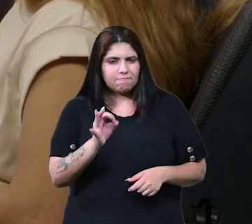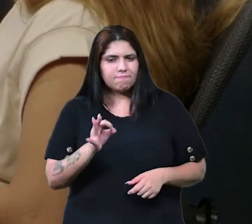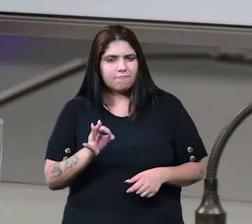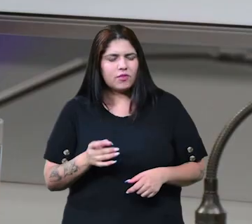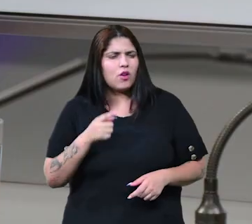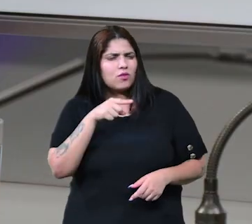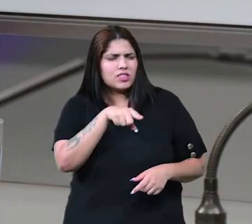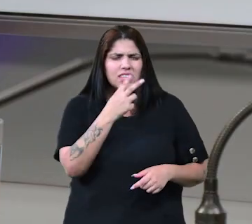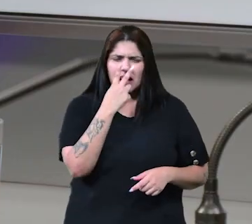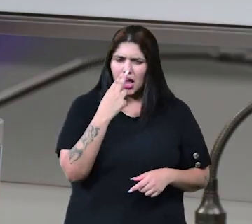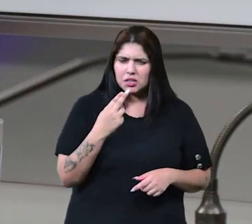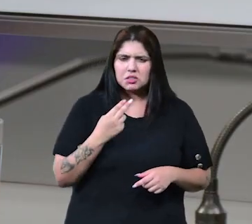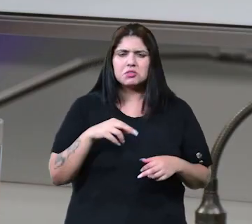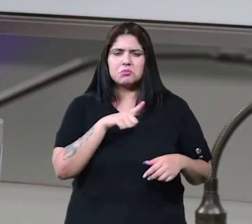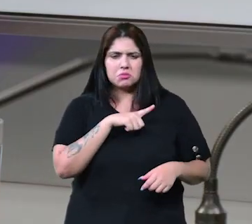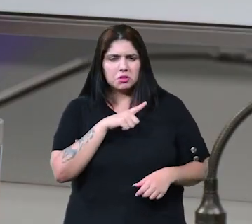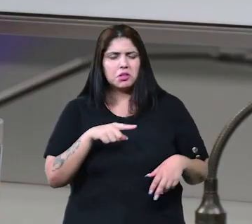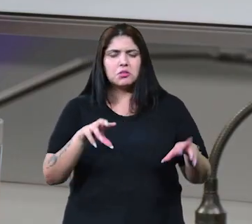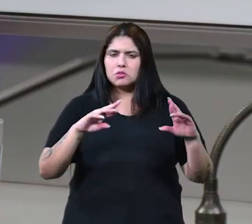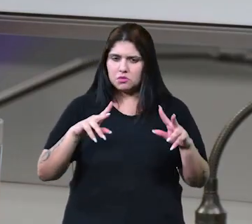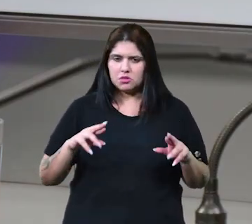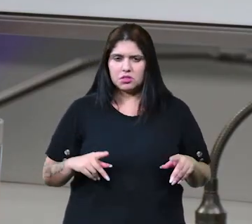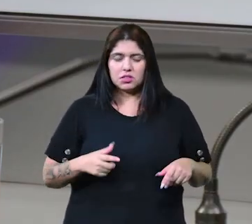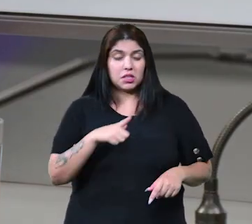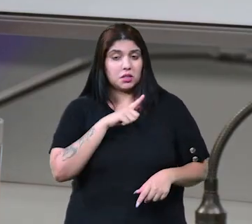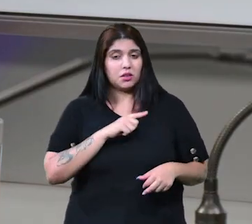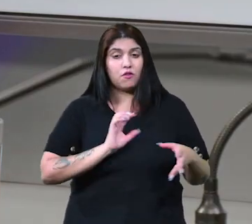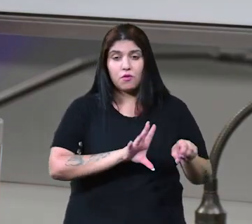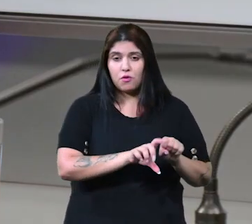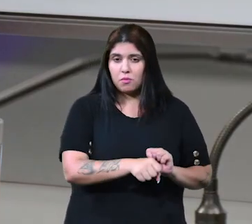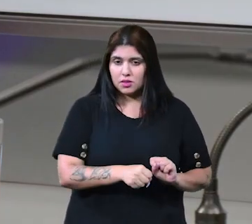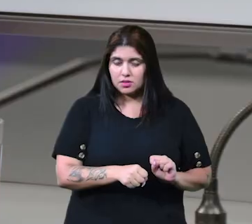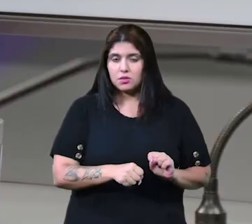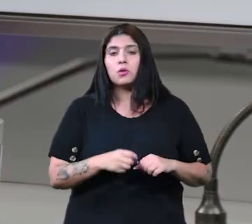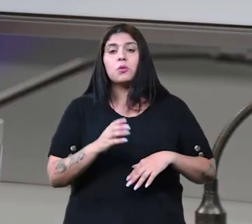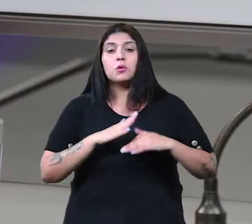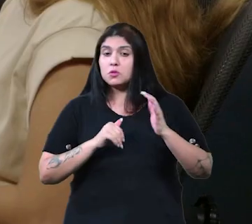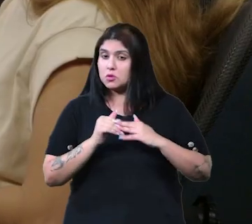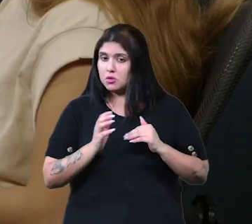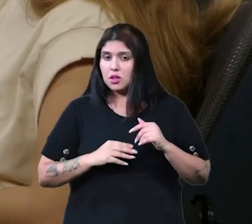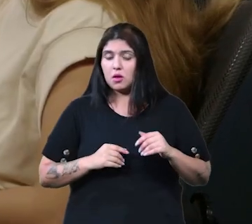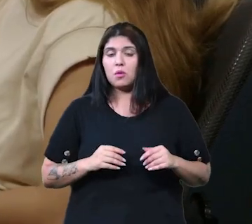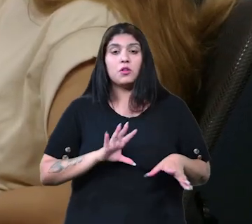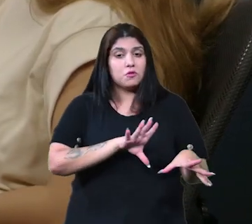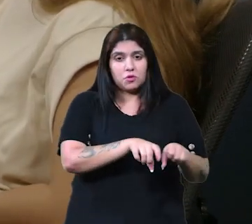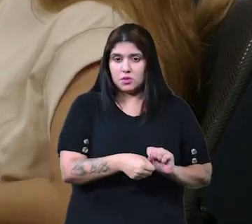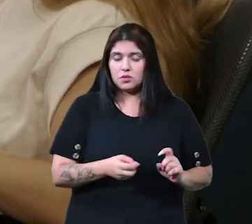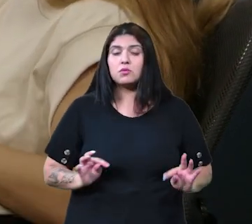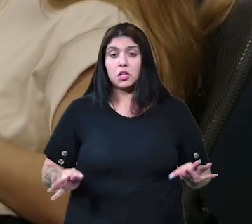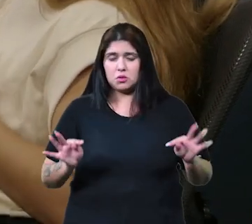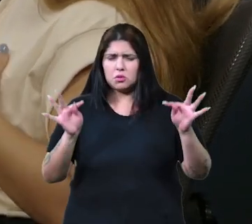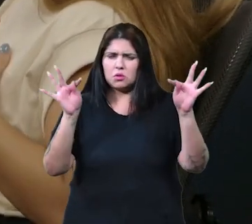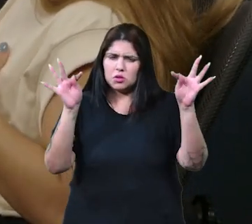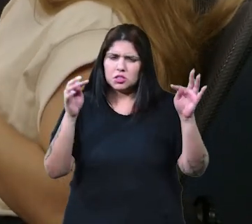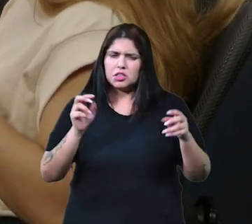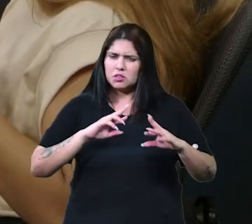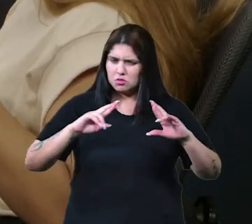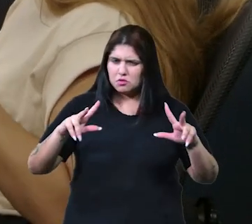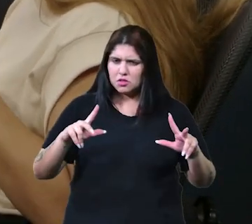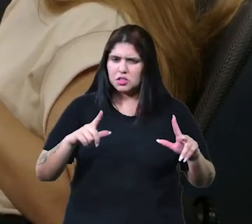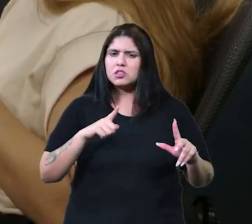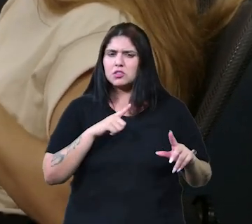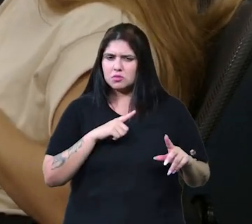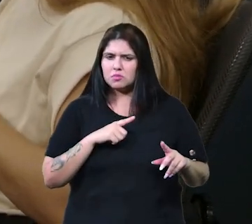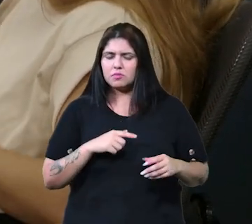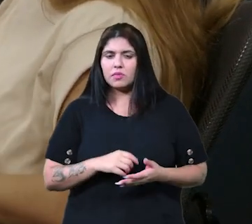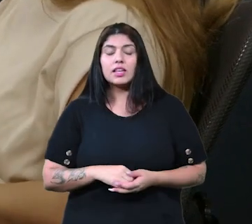ter a formação profissional e a tecnológica? Sim, com certeza. Assim, para mim foi um